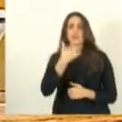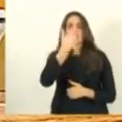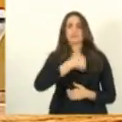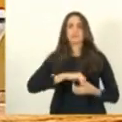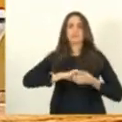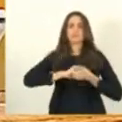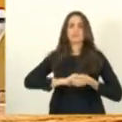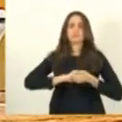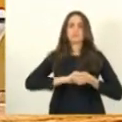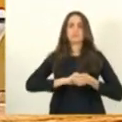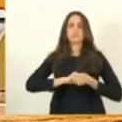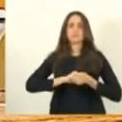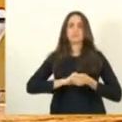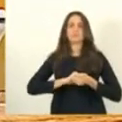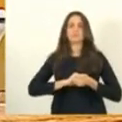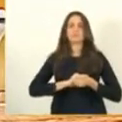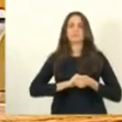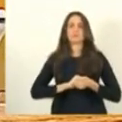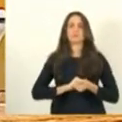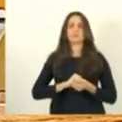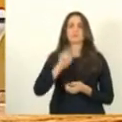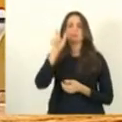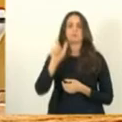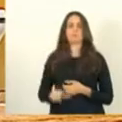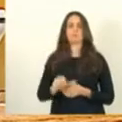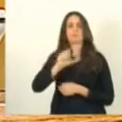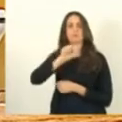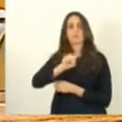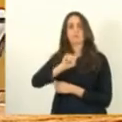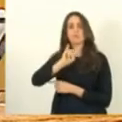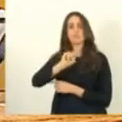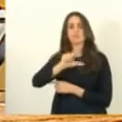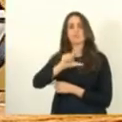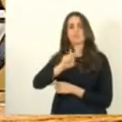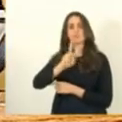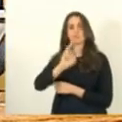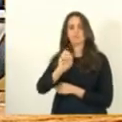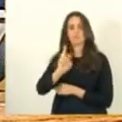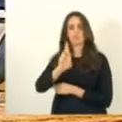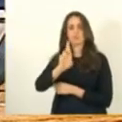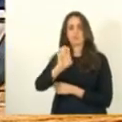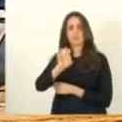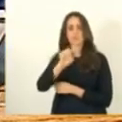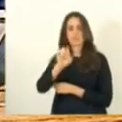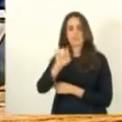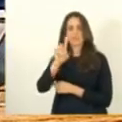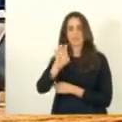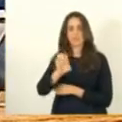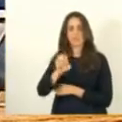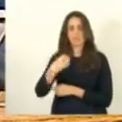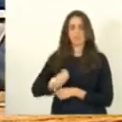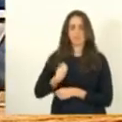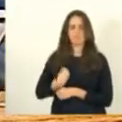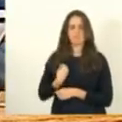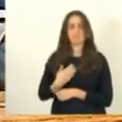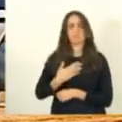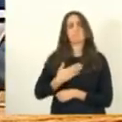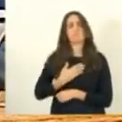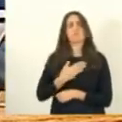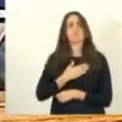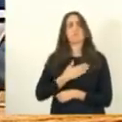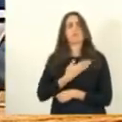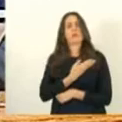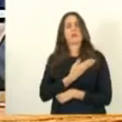cumprimentar, saudar o meu querido Silvio Rezende, Silvinho, que foi meu aluno